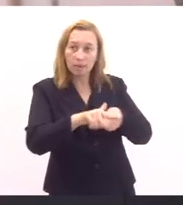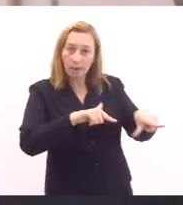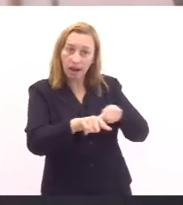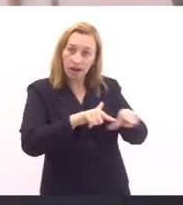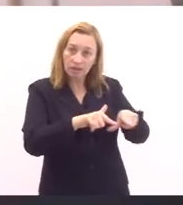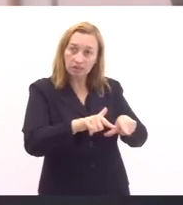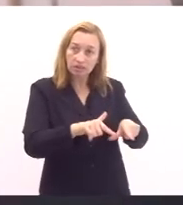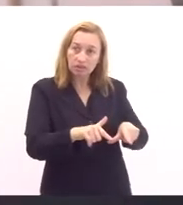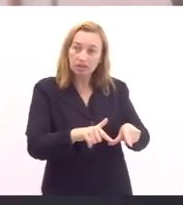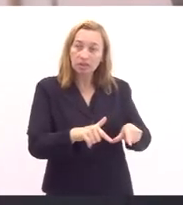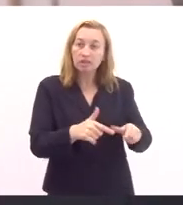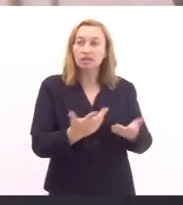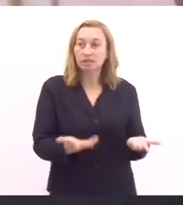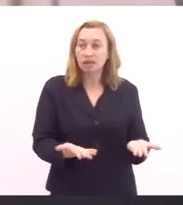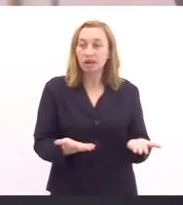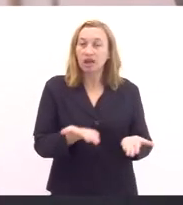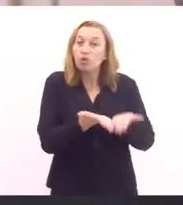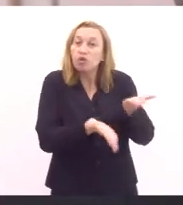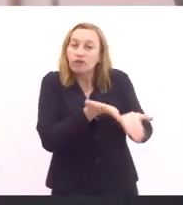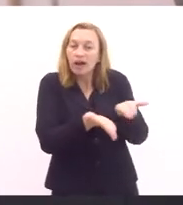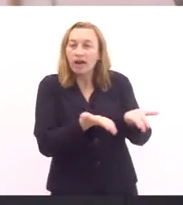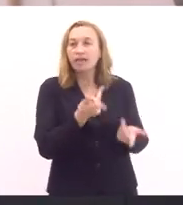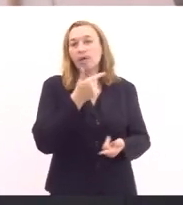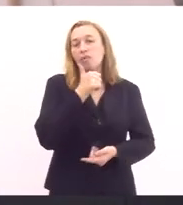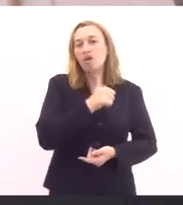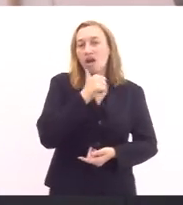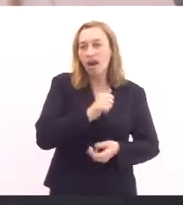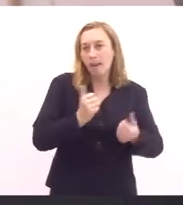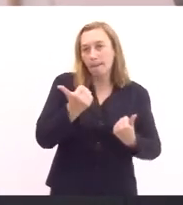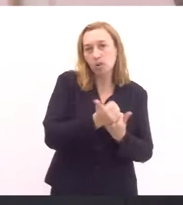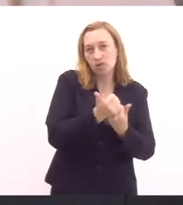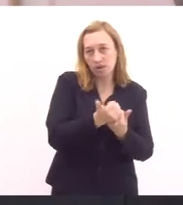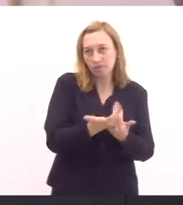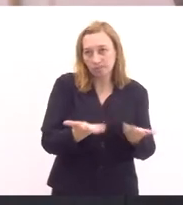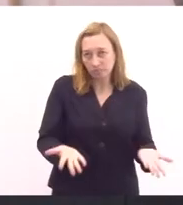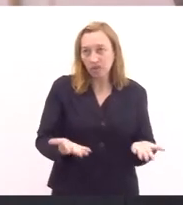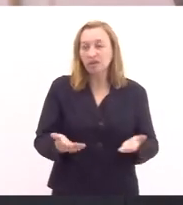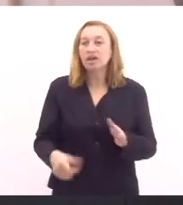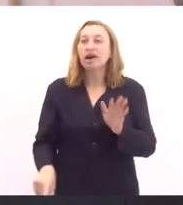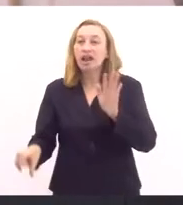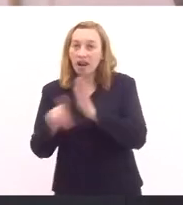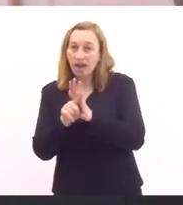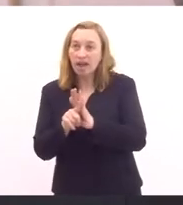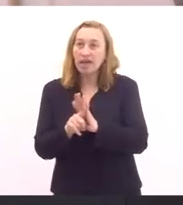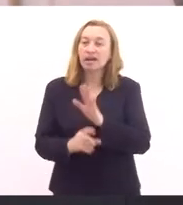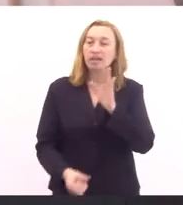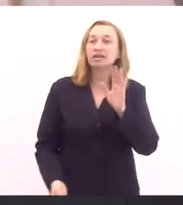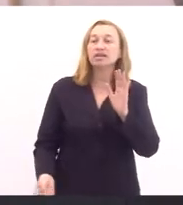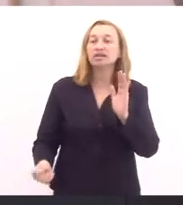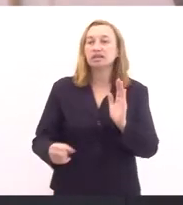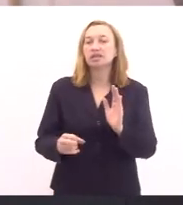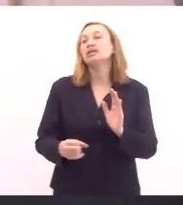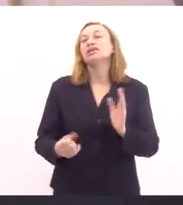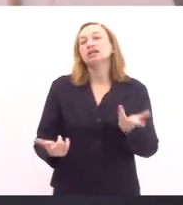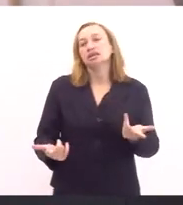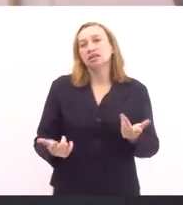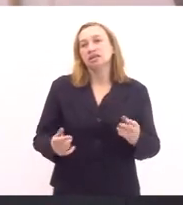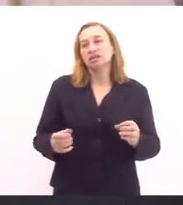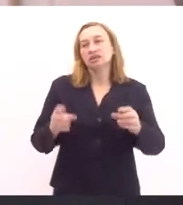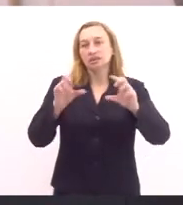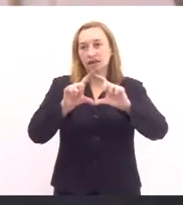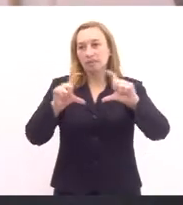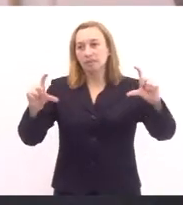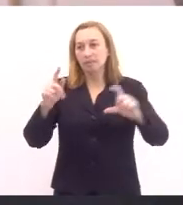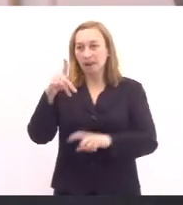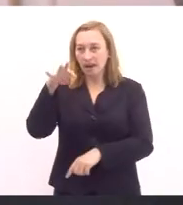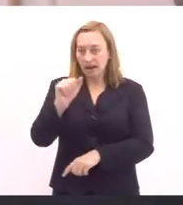fazer o parto é cuidar da mulher Neto olhar mulher eu tivemos que fazer a lei da placa e fazer o cúmplice vai botar a placa em várias